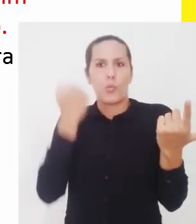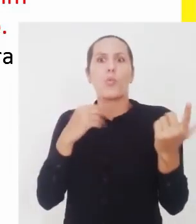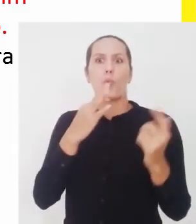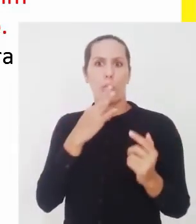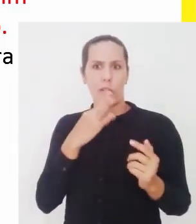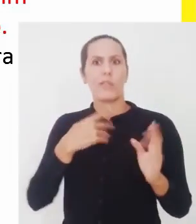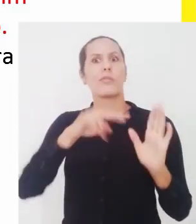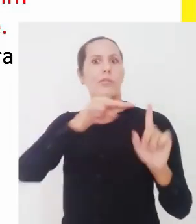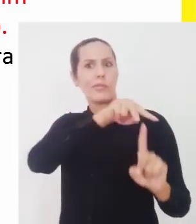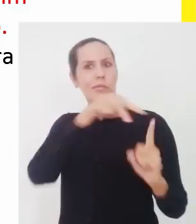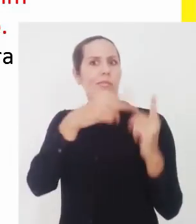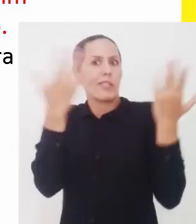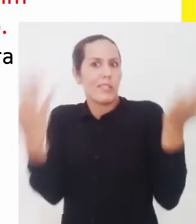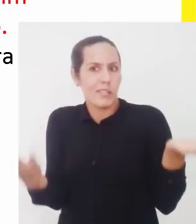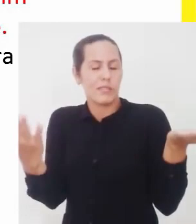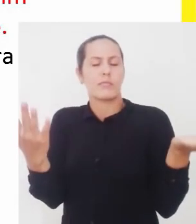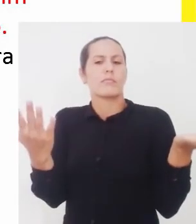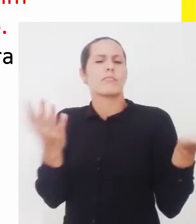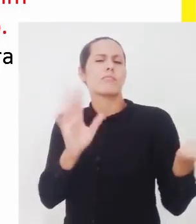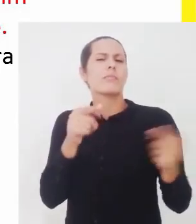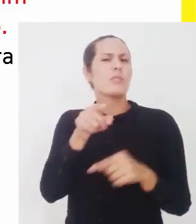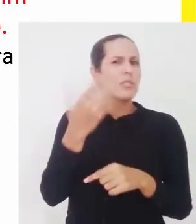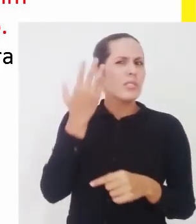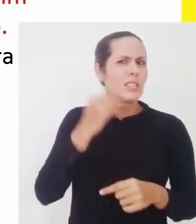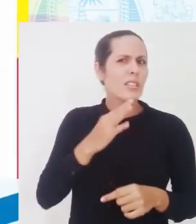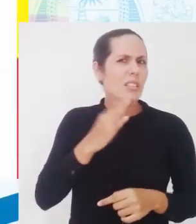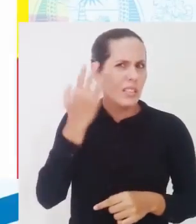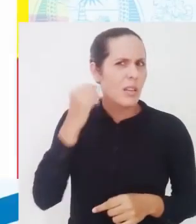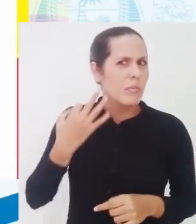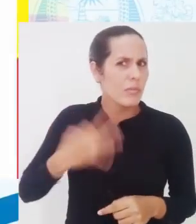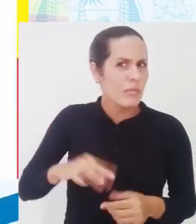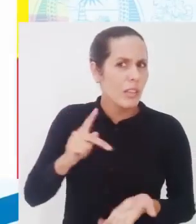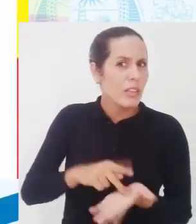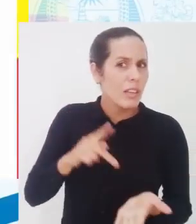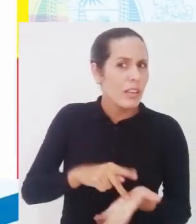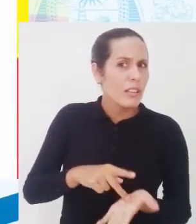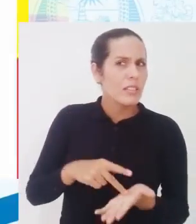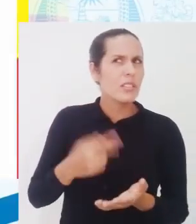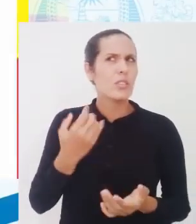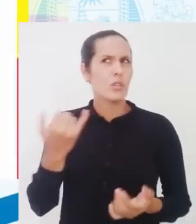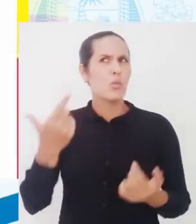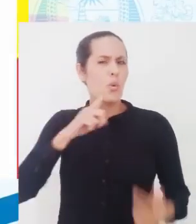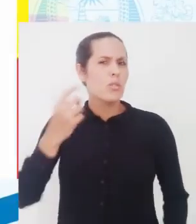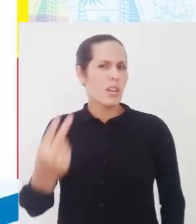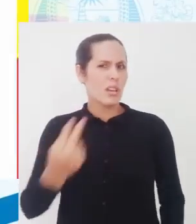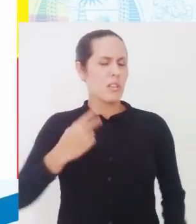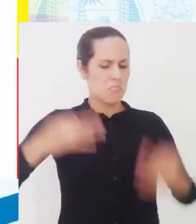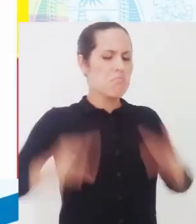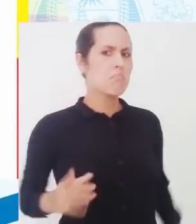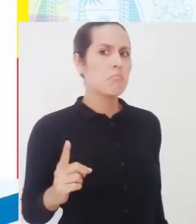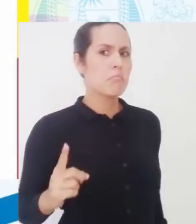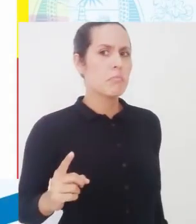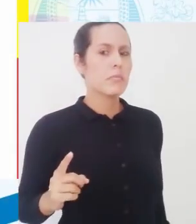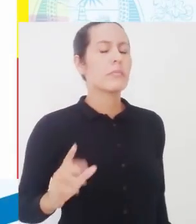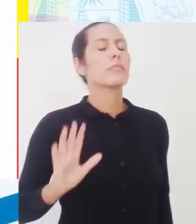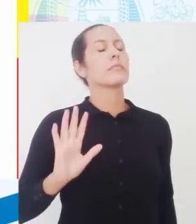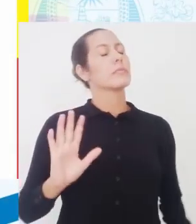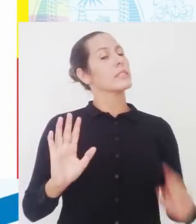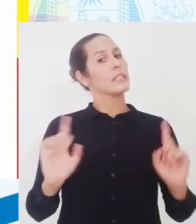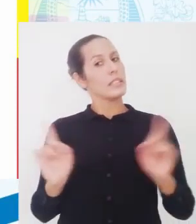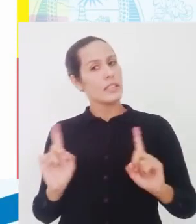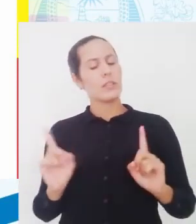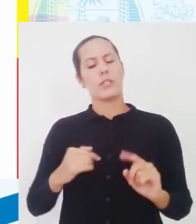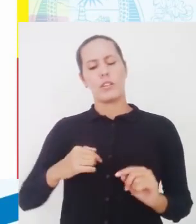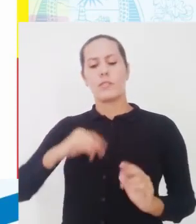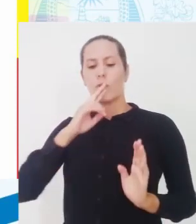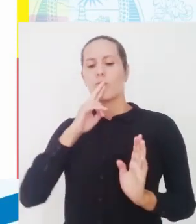pestanejar? Se não, eu vou responder para você agora. Melhor, a gente vai responder juntos. Toda vez que a gente